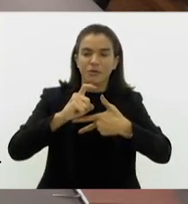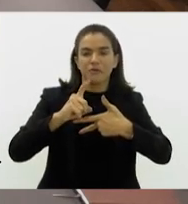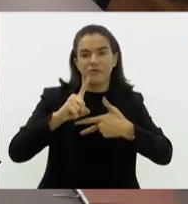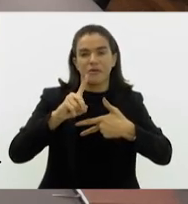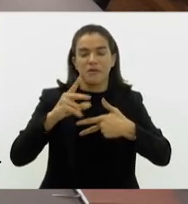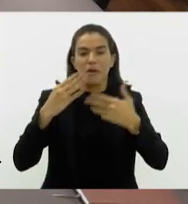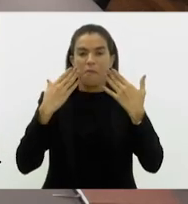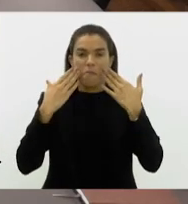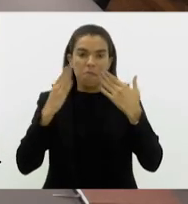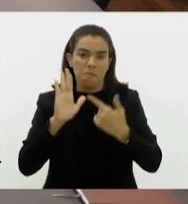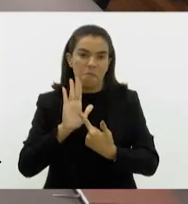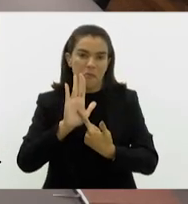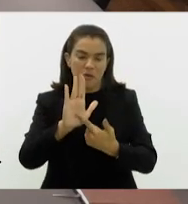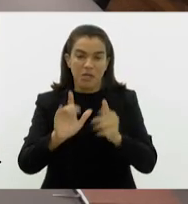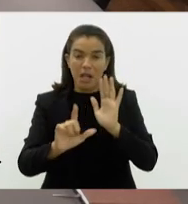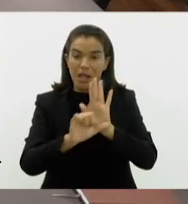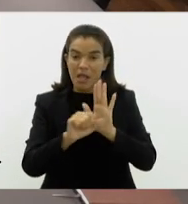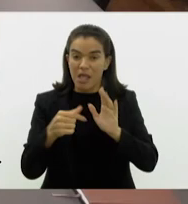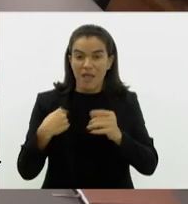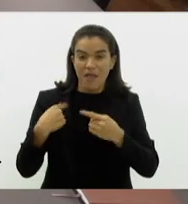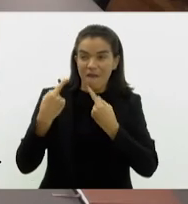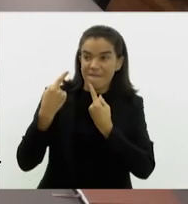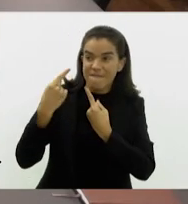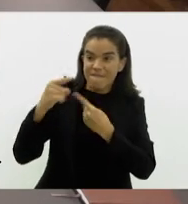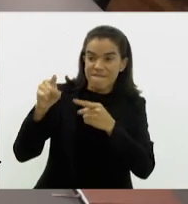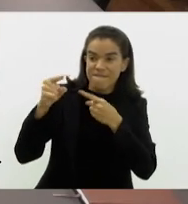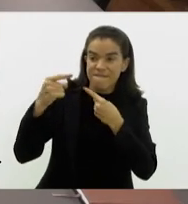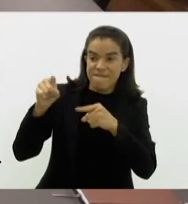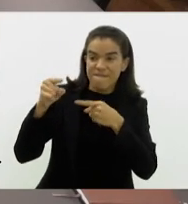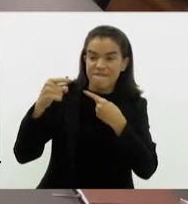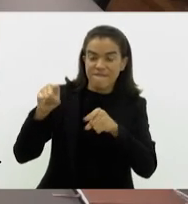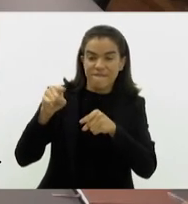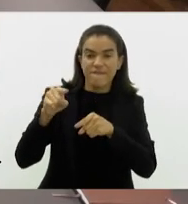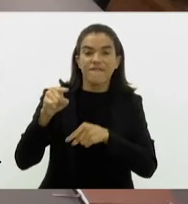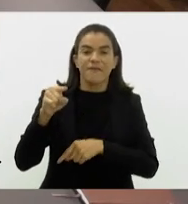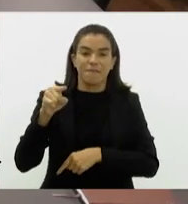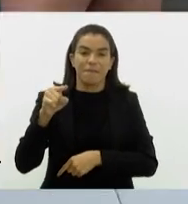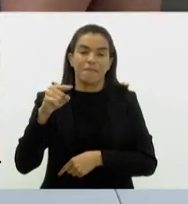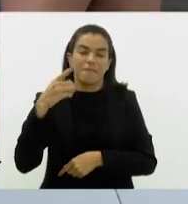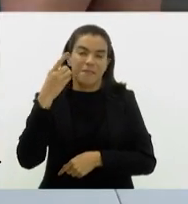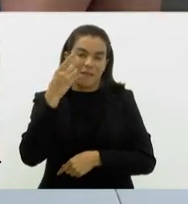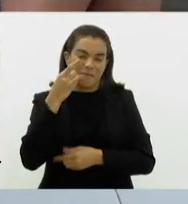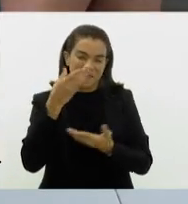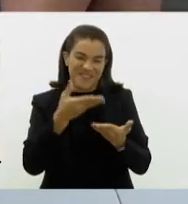lei. Aí eu provoquei o deputado Fernando Amorim